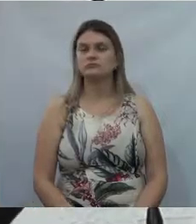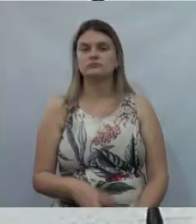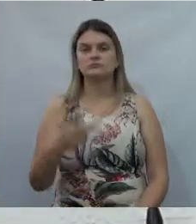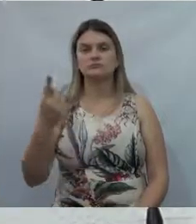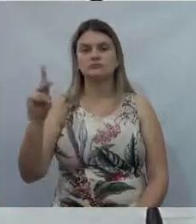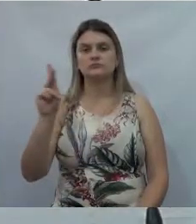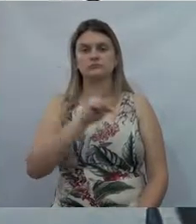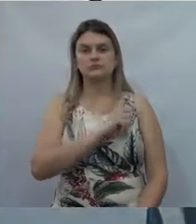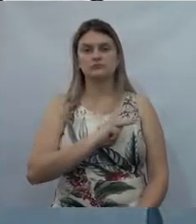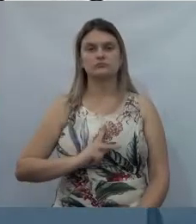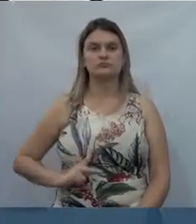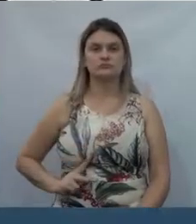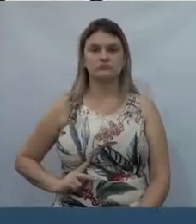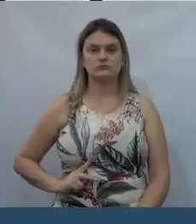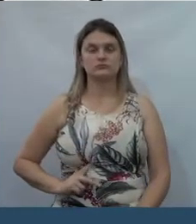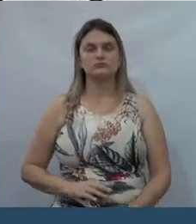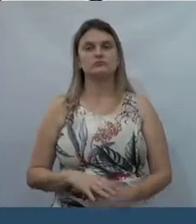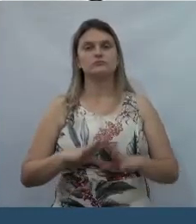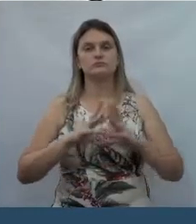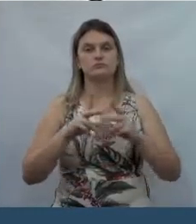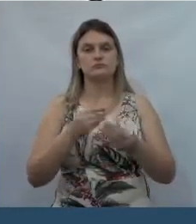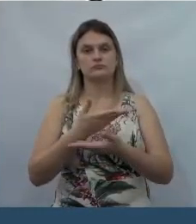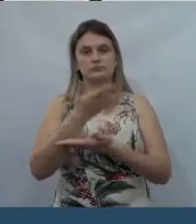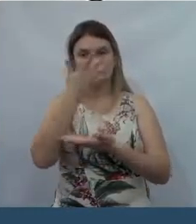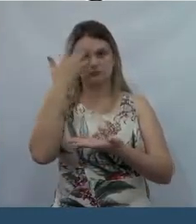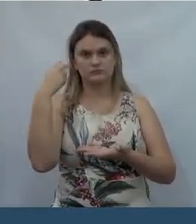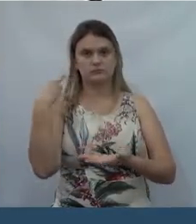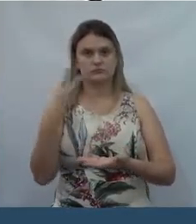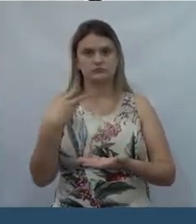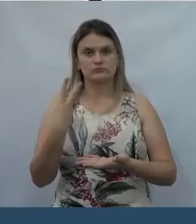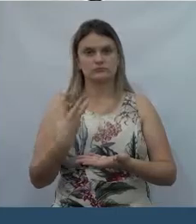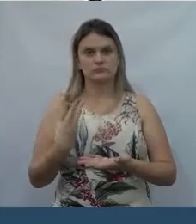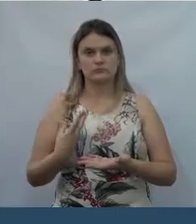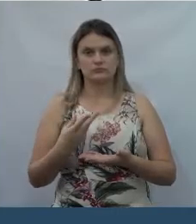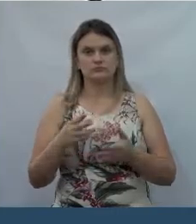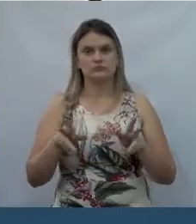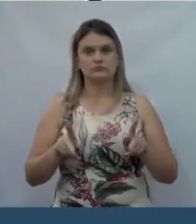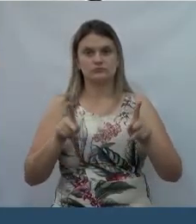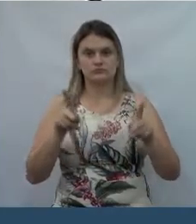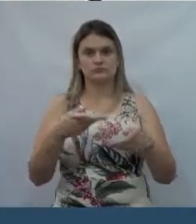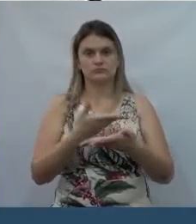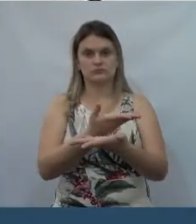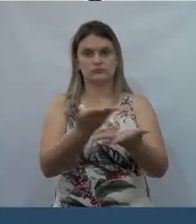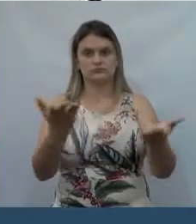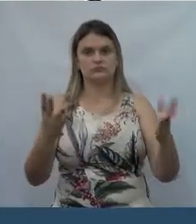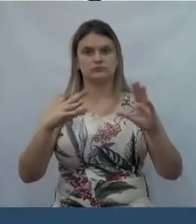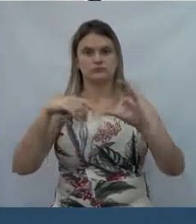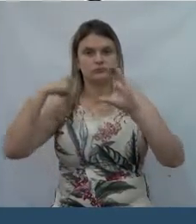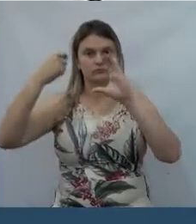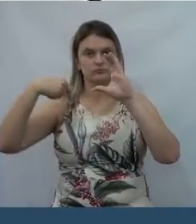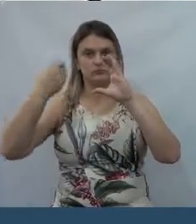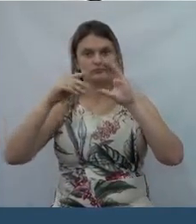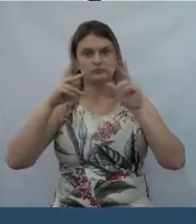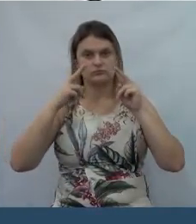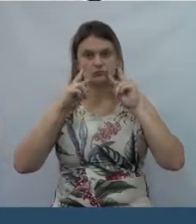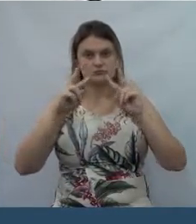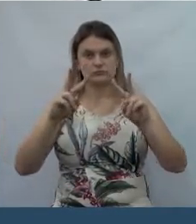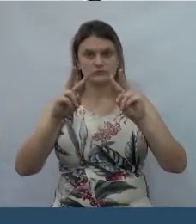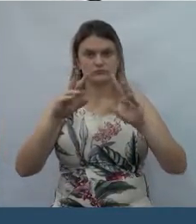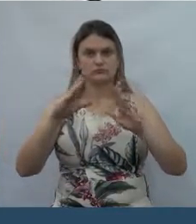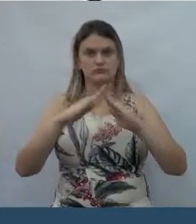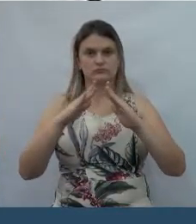Senhor presidente, senhores vereadores, ao público presente, imprensa, ao público que nos honram